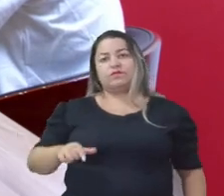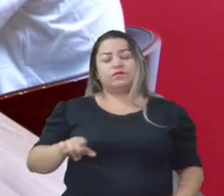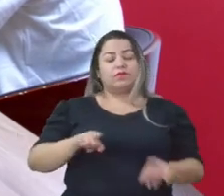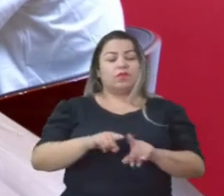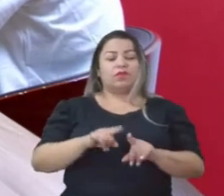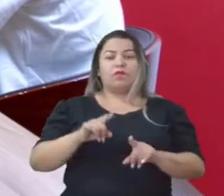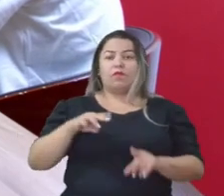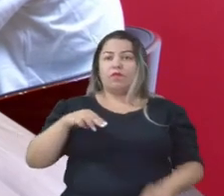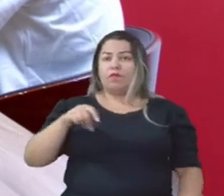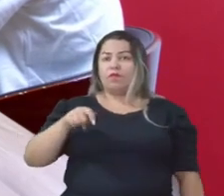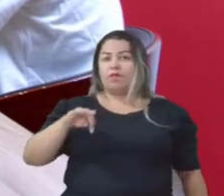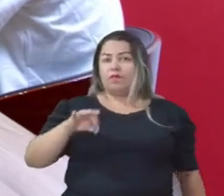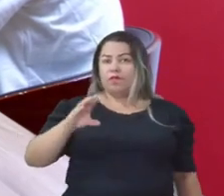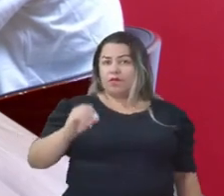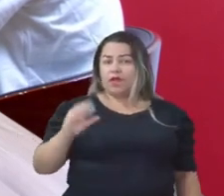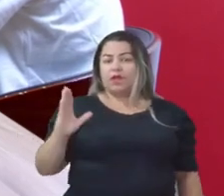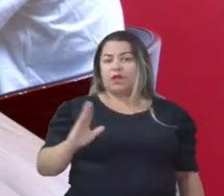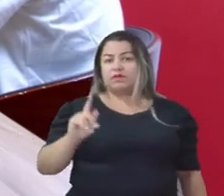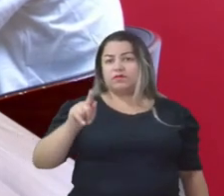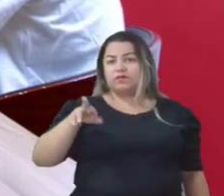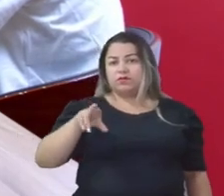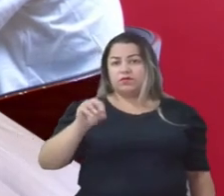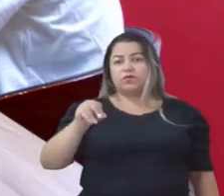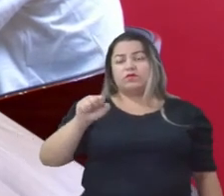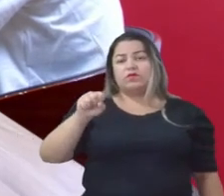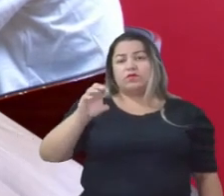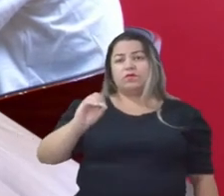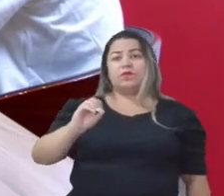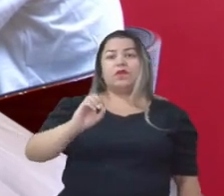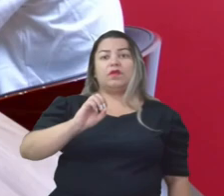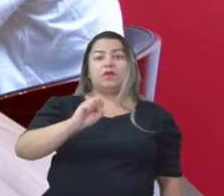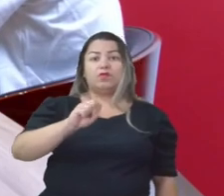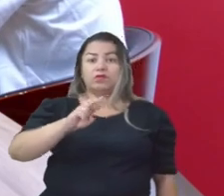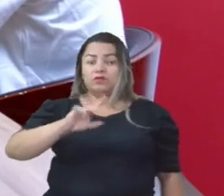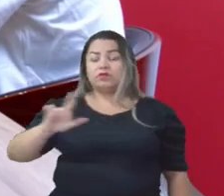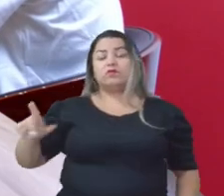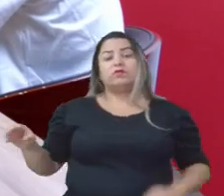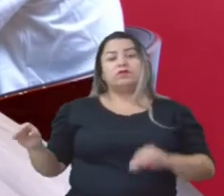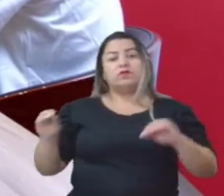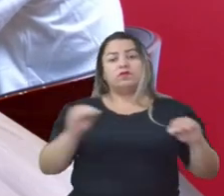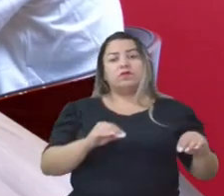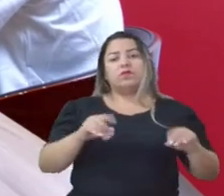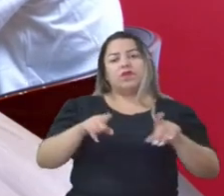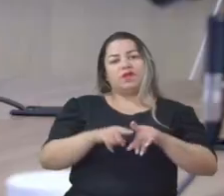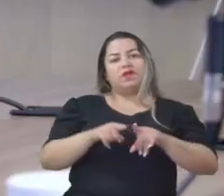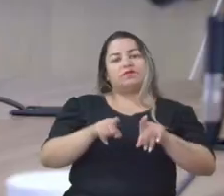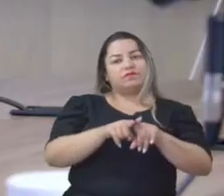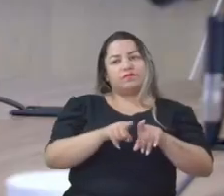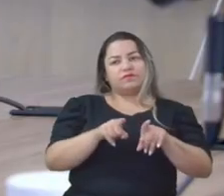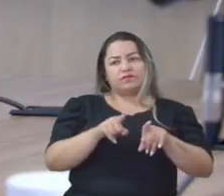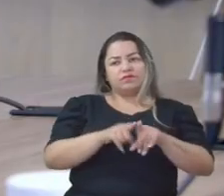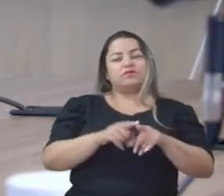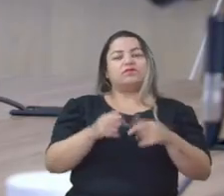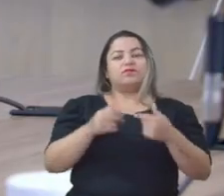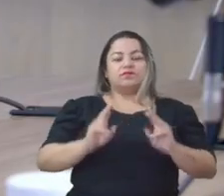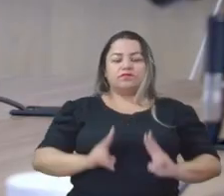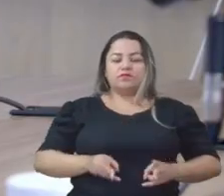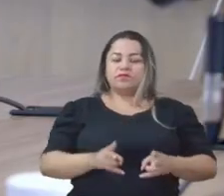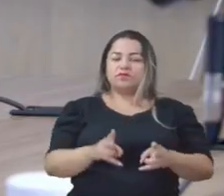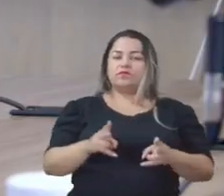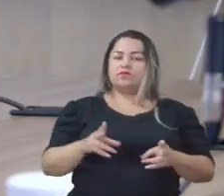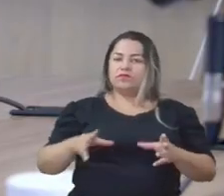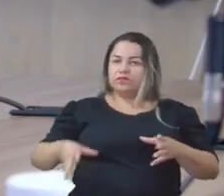me engano, tem um povo Terena, que é naturalmente um pouco mais do sul, mas que foi deslocado para o Mato Grosso. E aí estão lá, deram um jeito